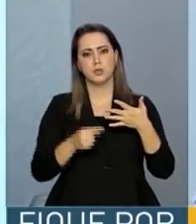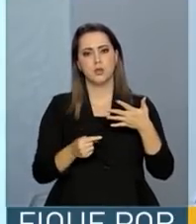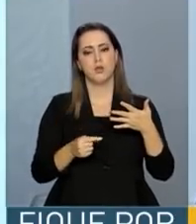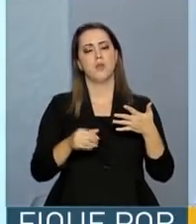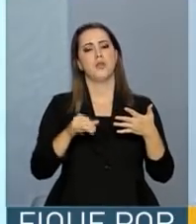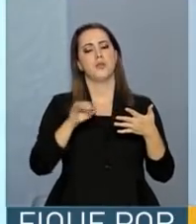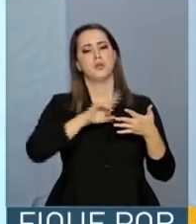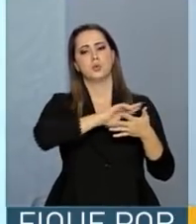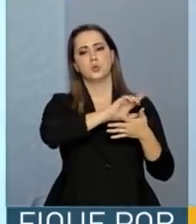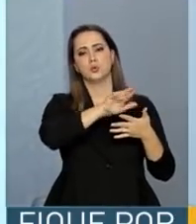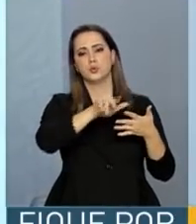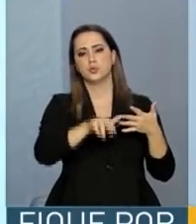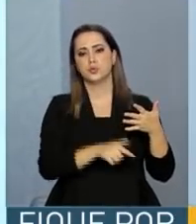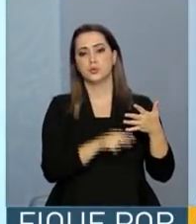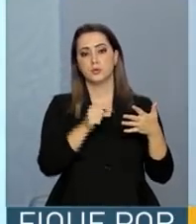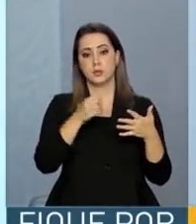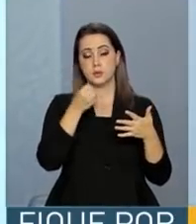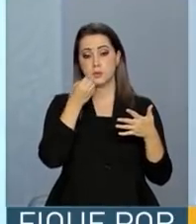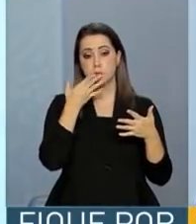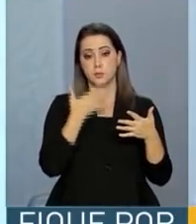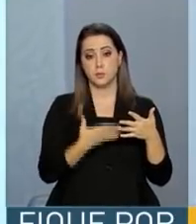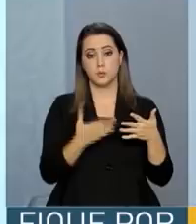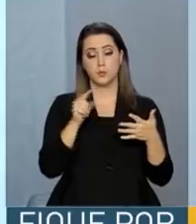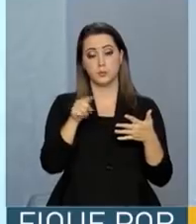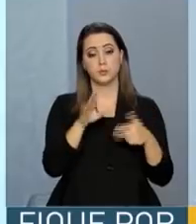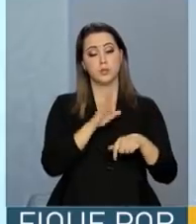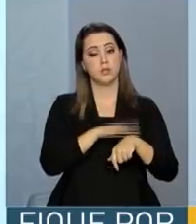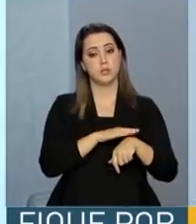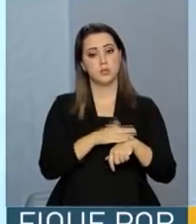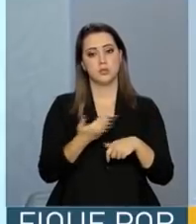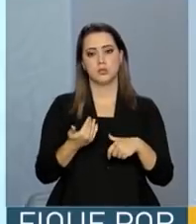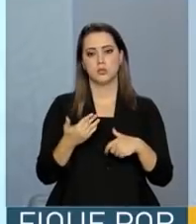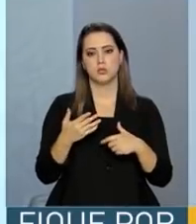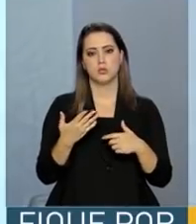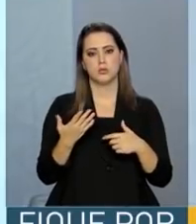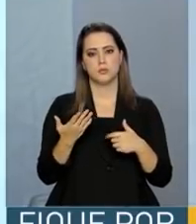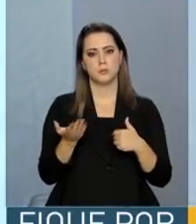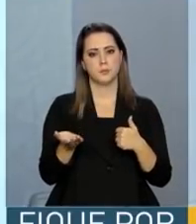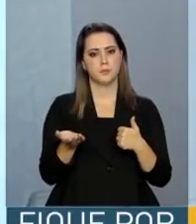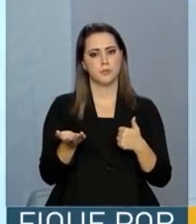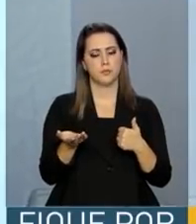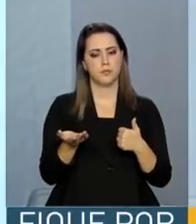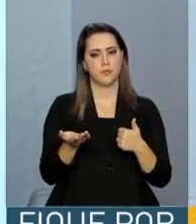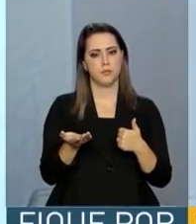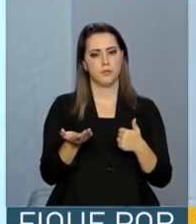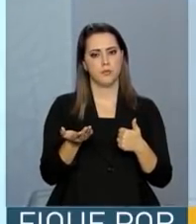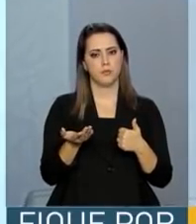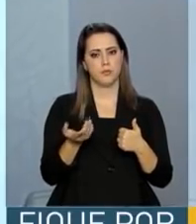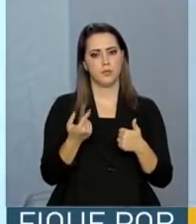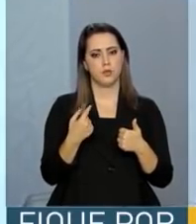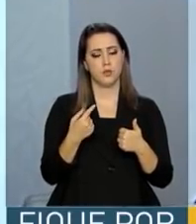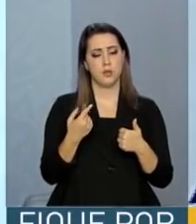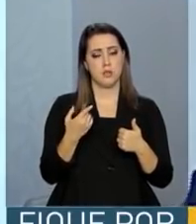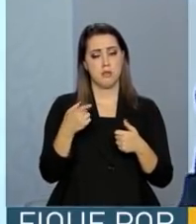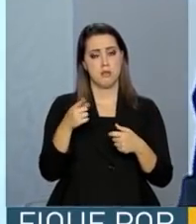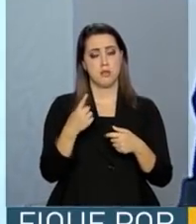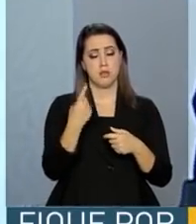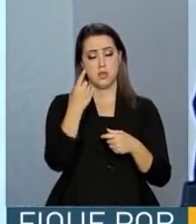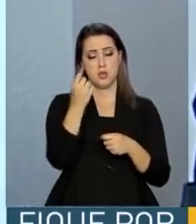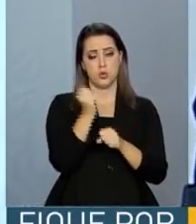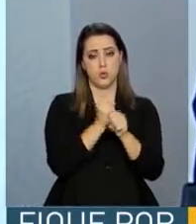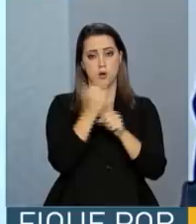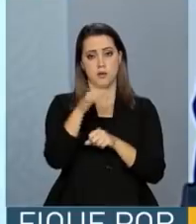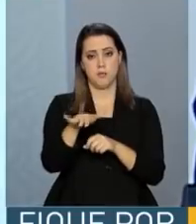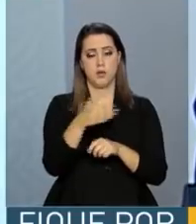extremamente favoráveis neste ano e meio é de governo né e